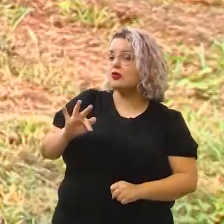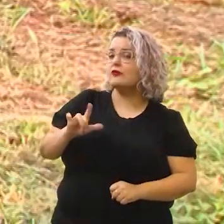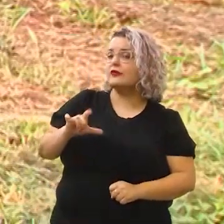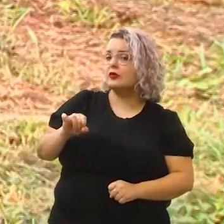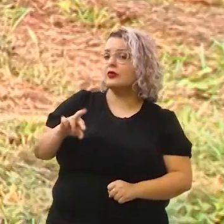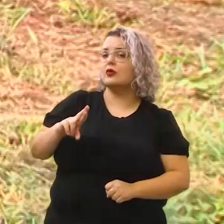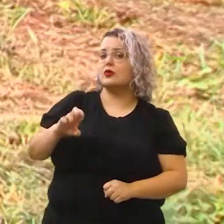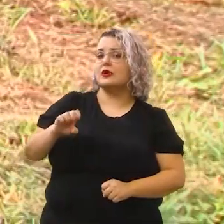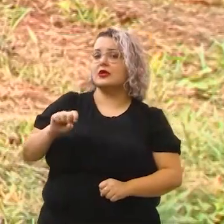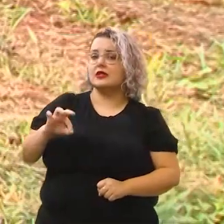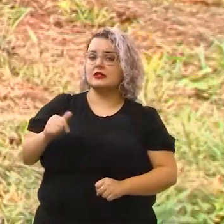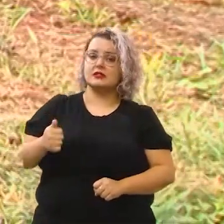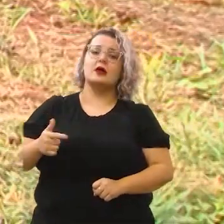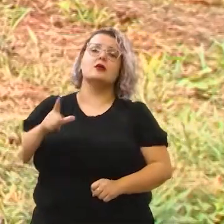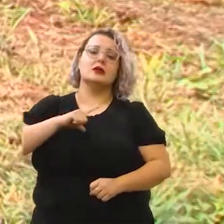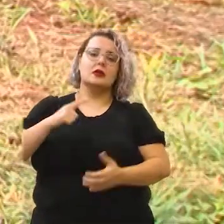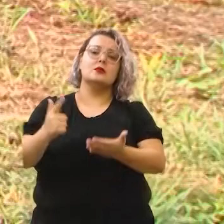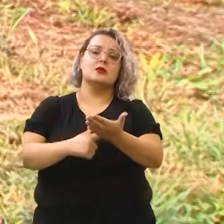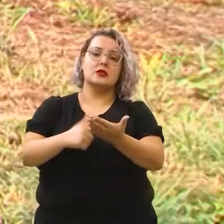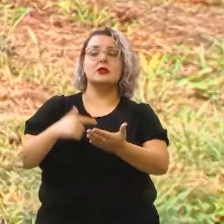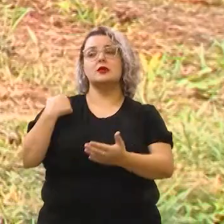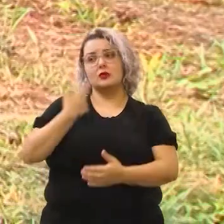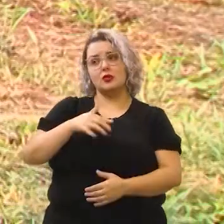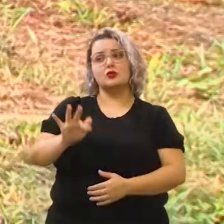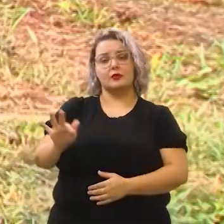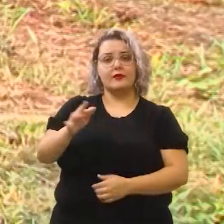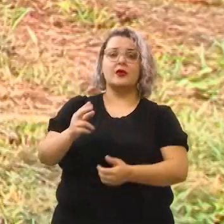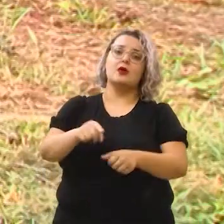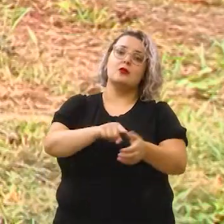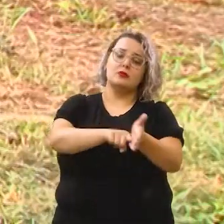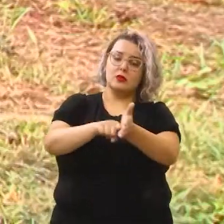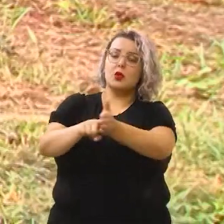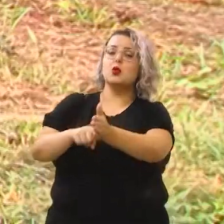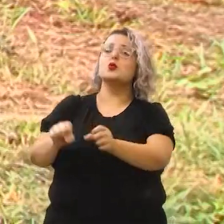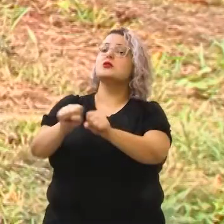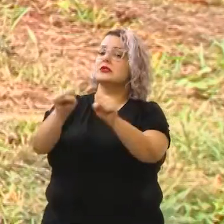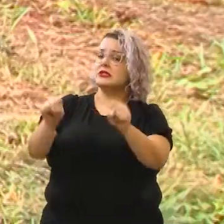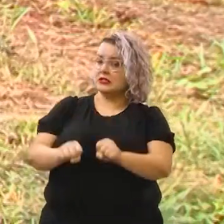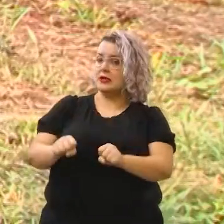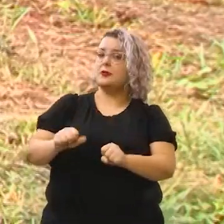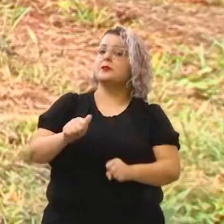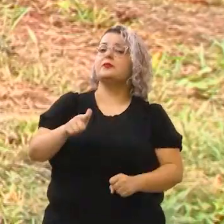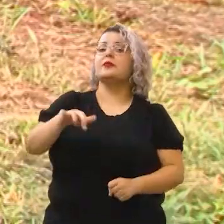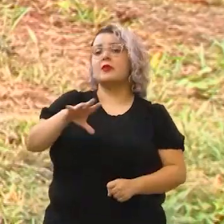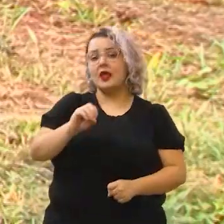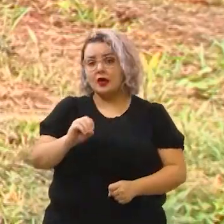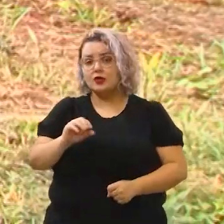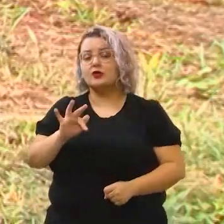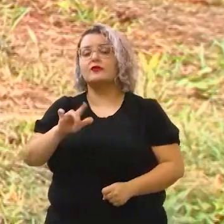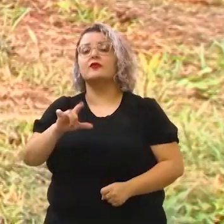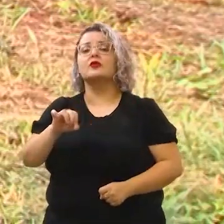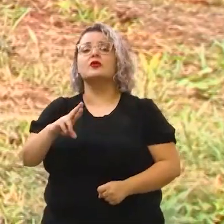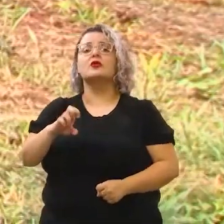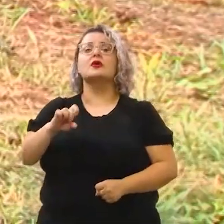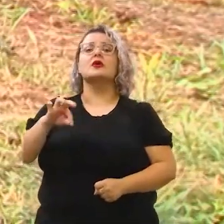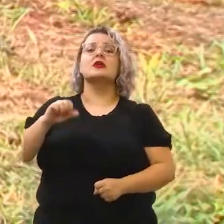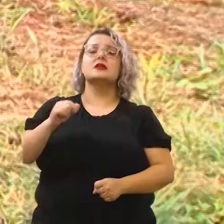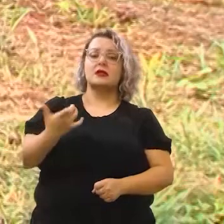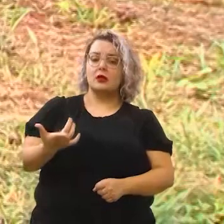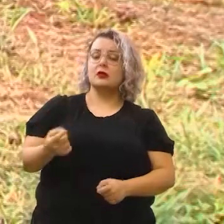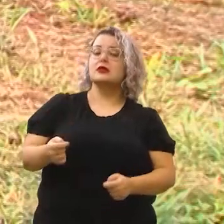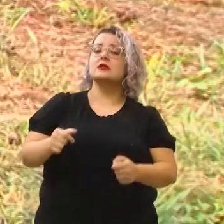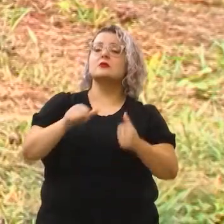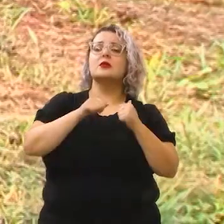A gente já tem na literatura, enquanto universidade, a gente faz essa pesquisa, os sistemas agroflorestais, além dessa